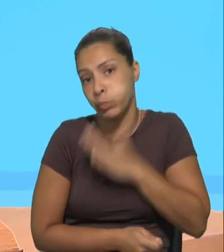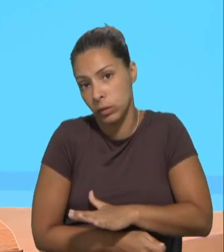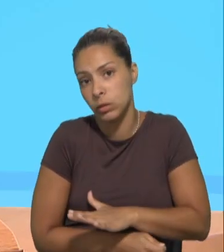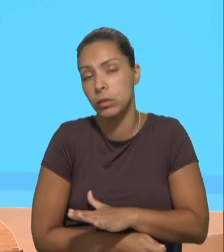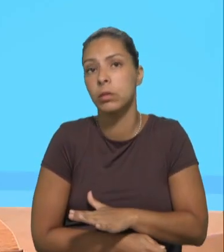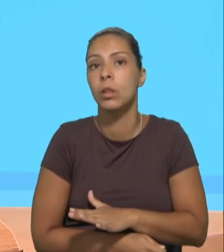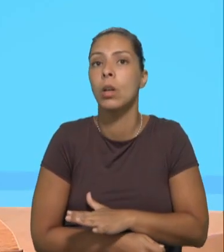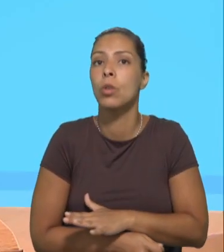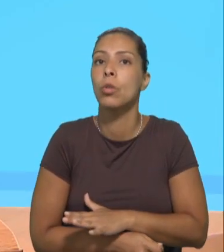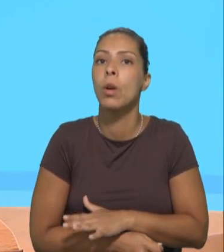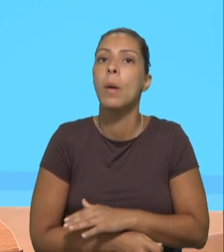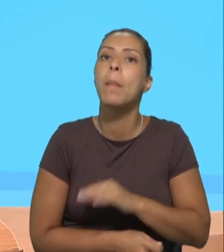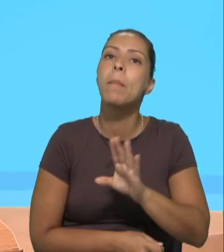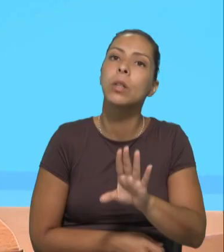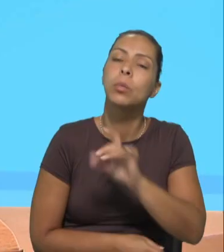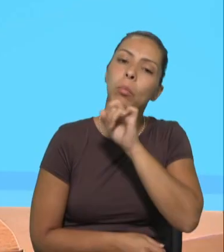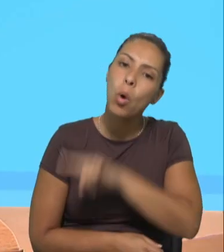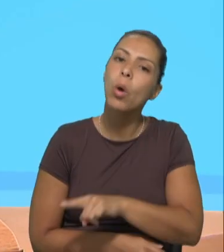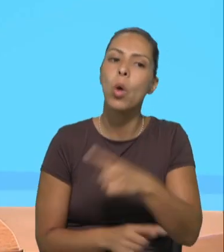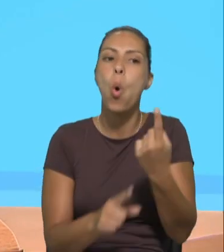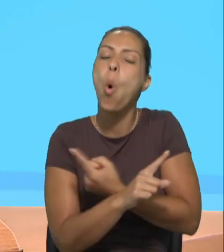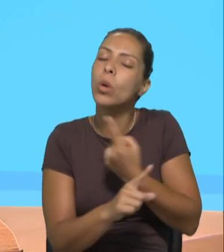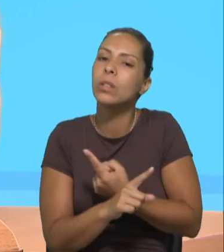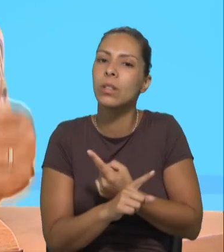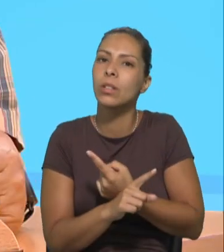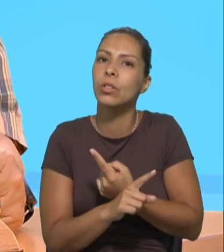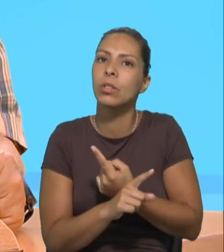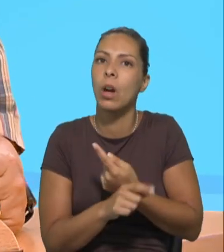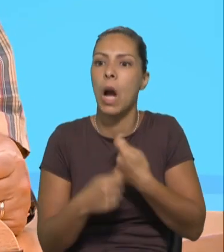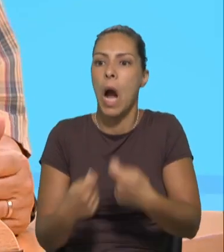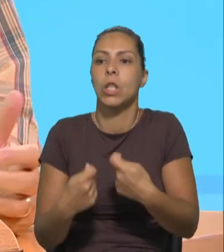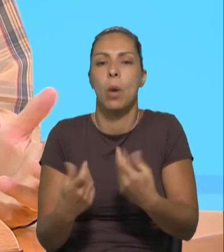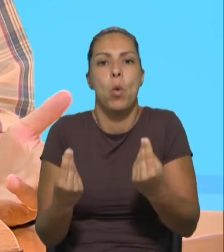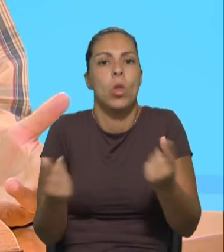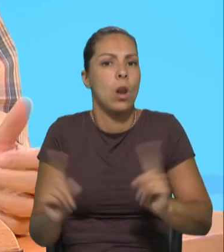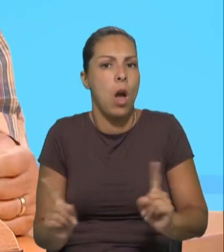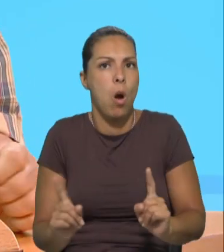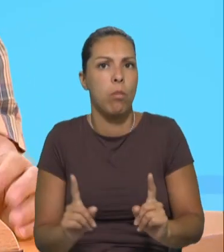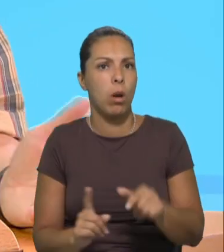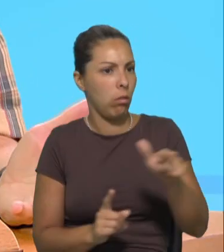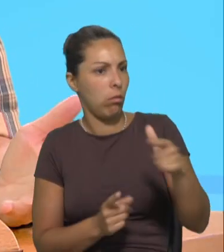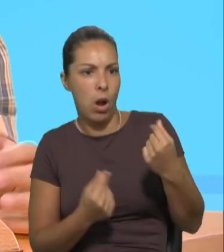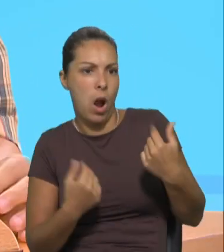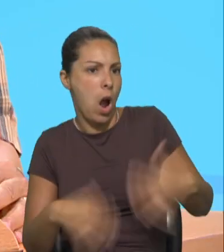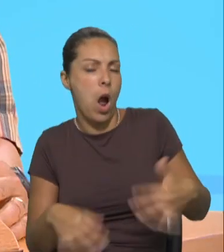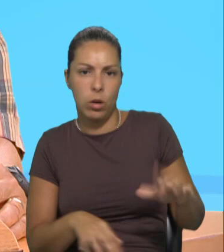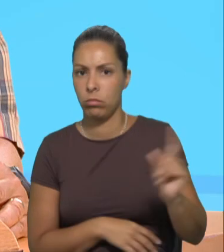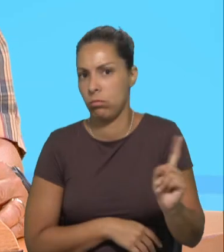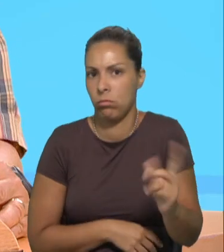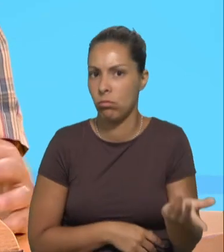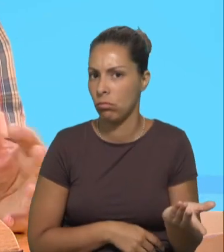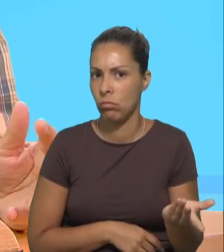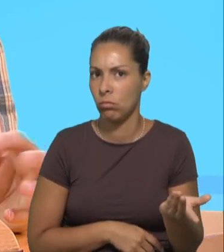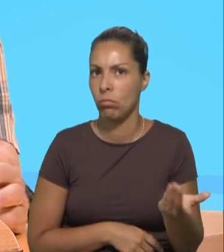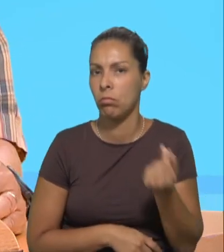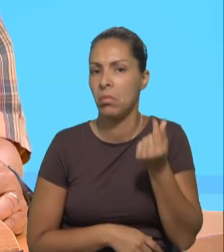posso. Mas podem-se fazer coisas sem custos tão elevados, e estas também não foram de custos disparatados, foram